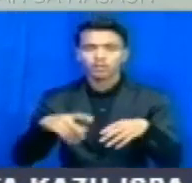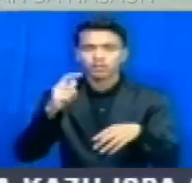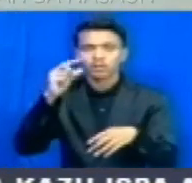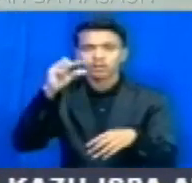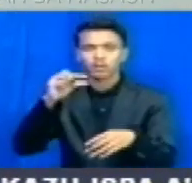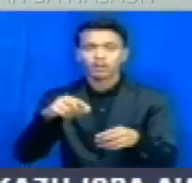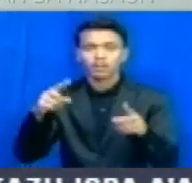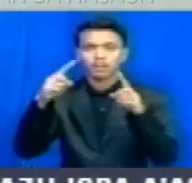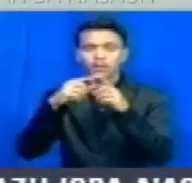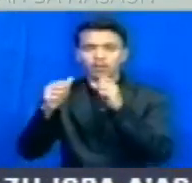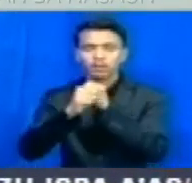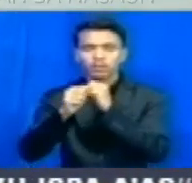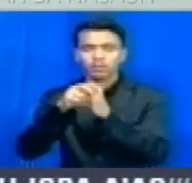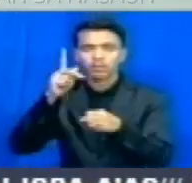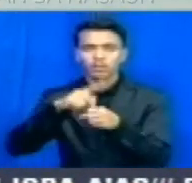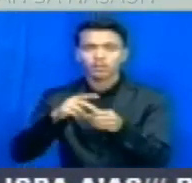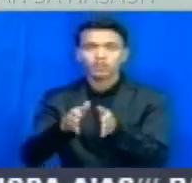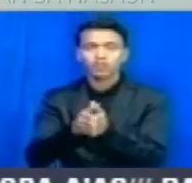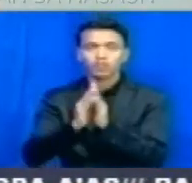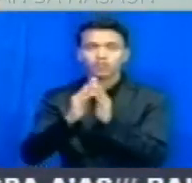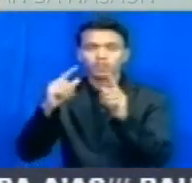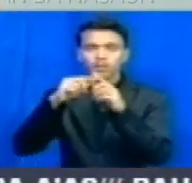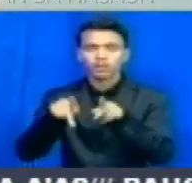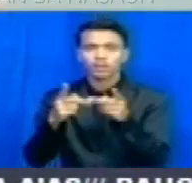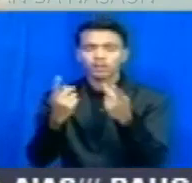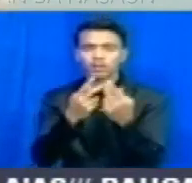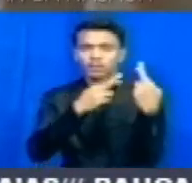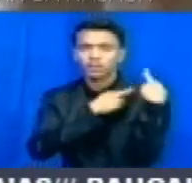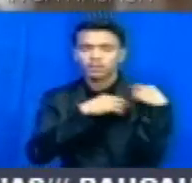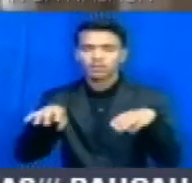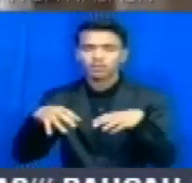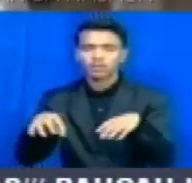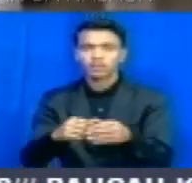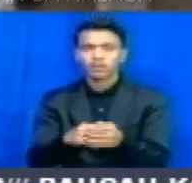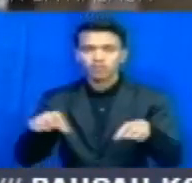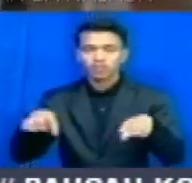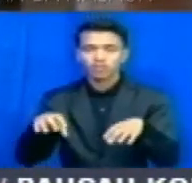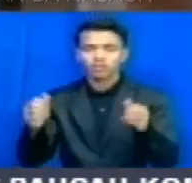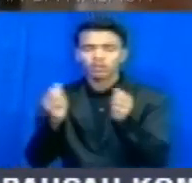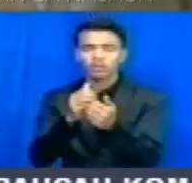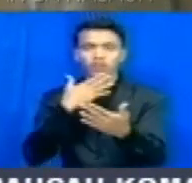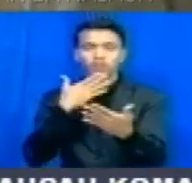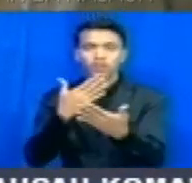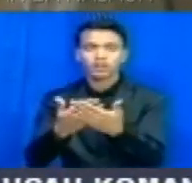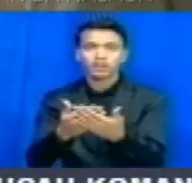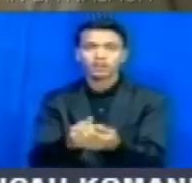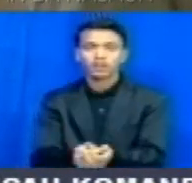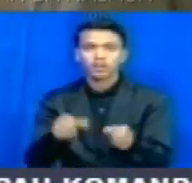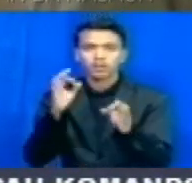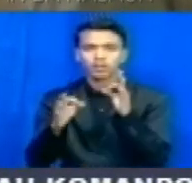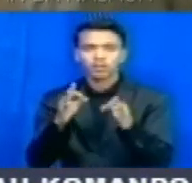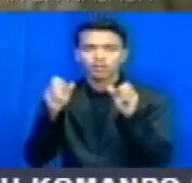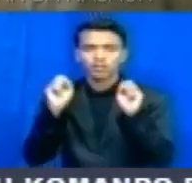assunto petrolífero. Tamane husuba companhia ne bel responsável ba obra ne atu serviço profissional no qualidade no ne